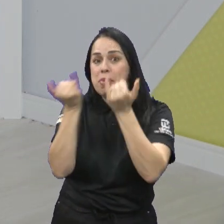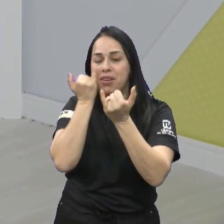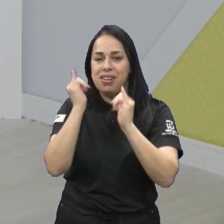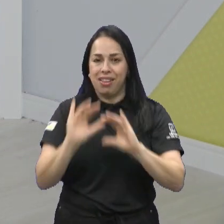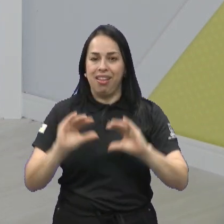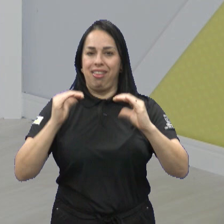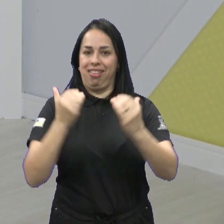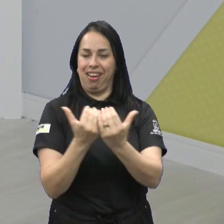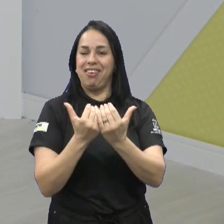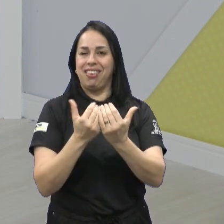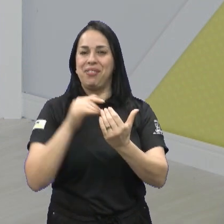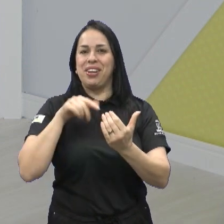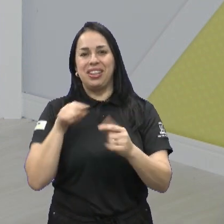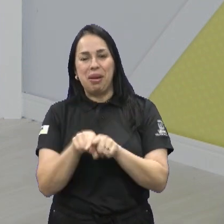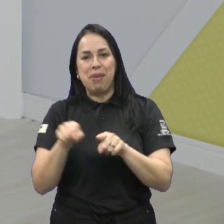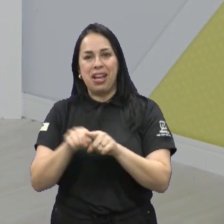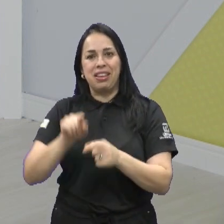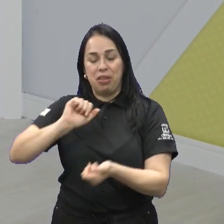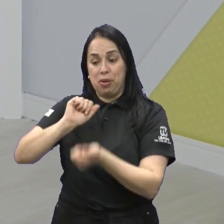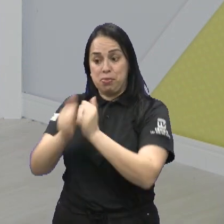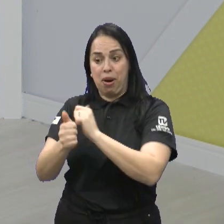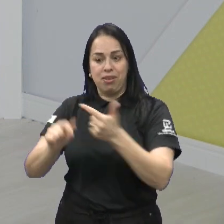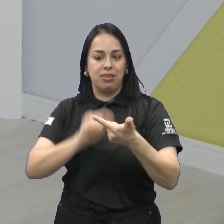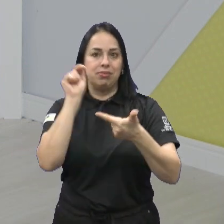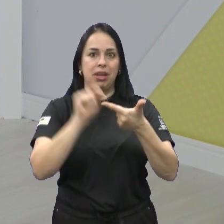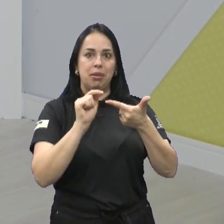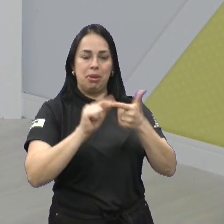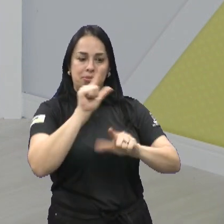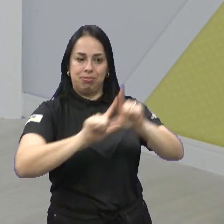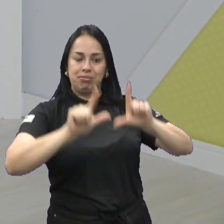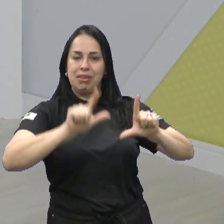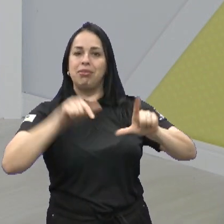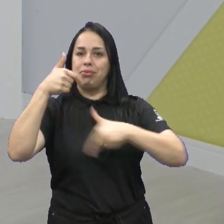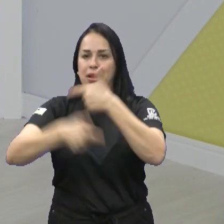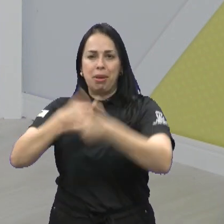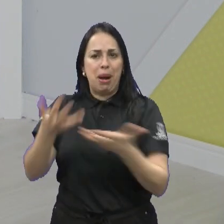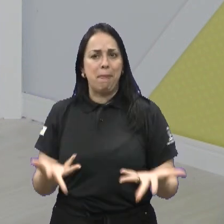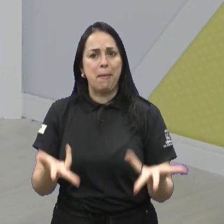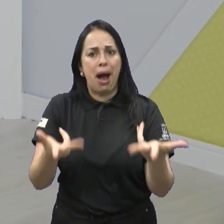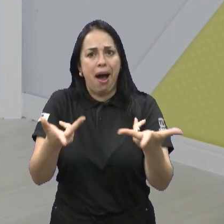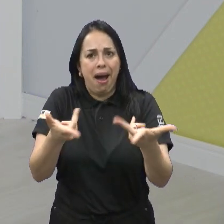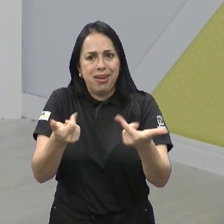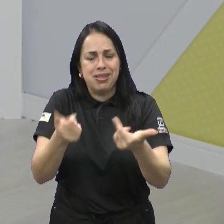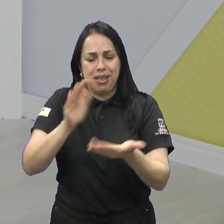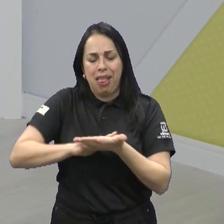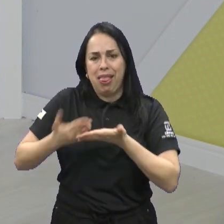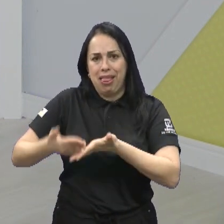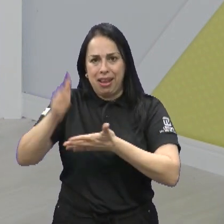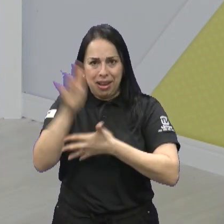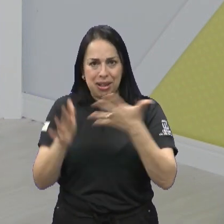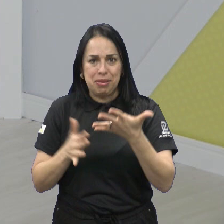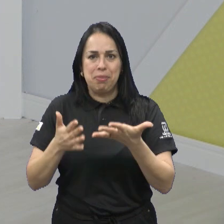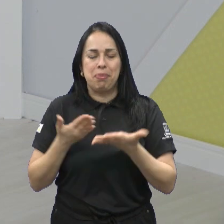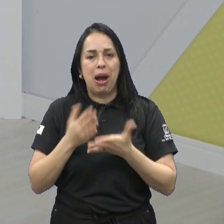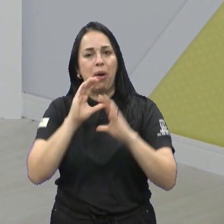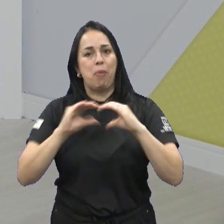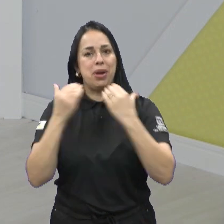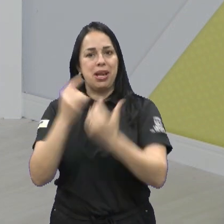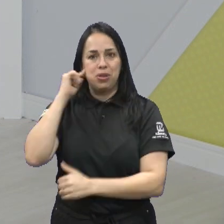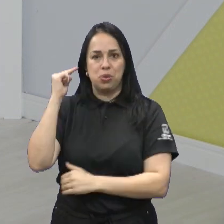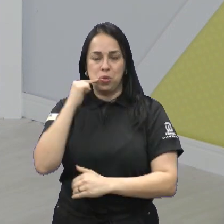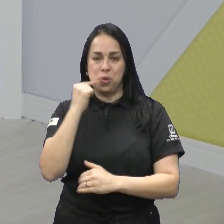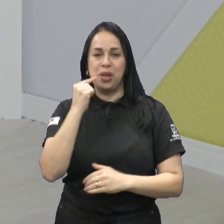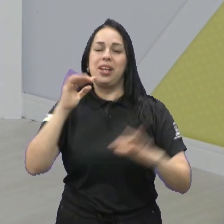do esporte e também de toda a programação da TV Câmara com o seu trabalho fantástico em Libras, tá certo? Pra galera surda que acompanha toda a